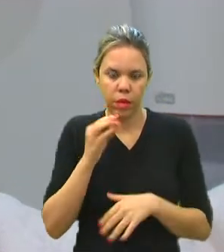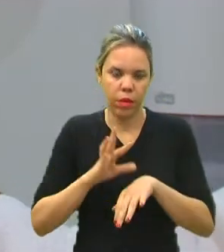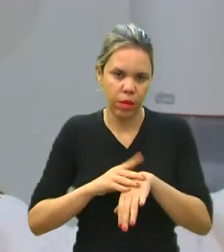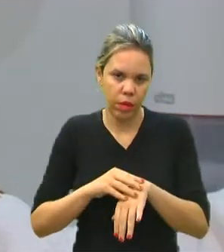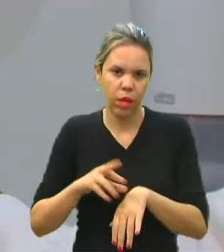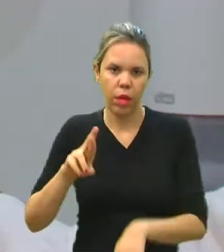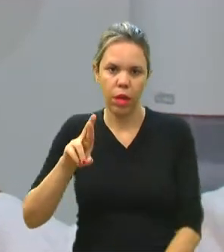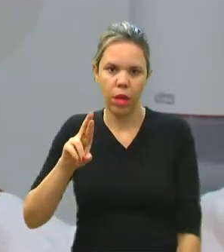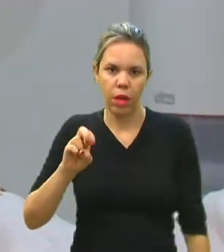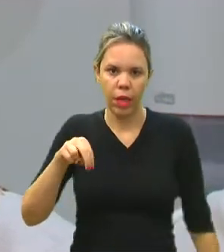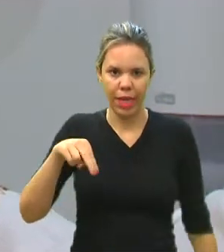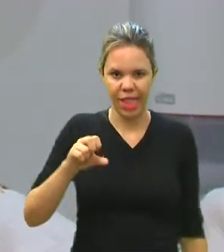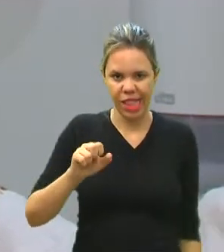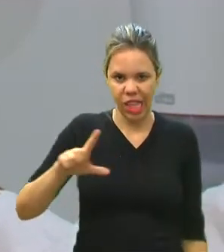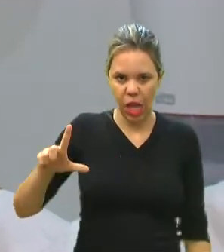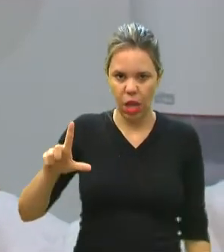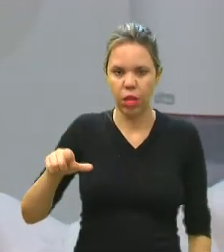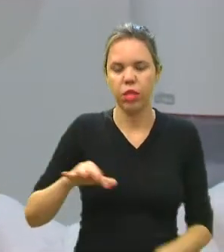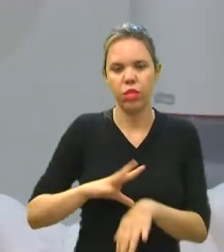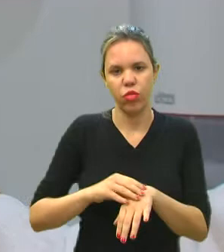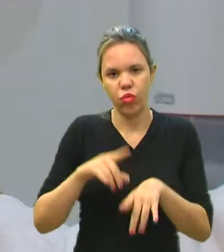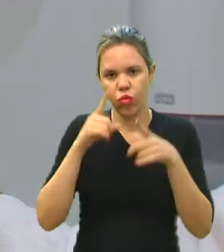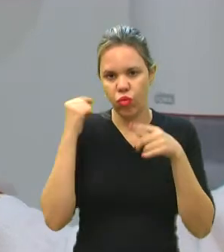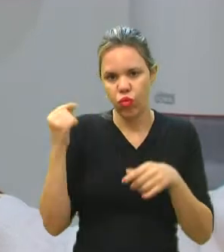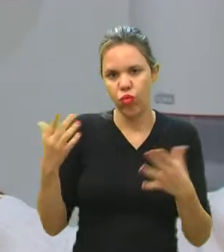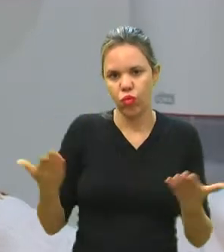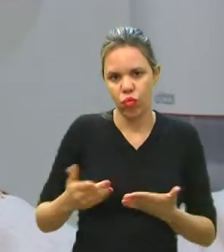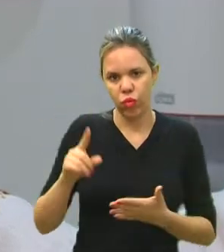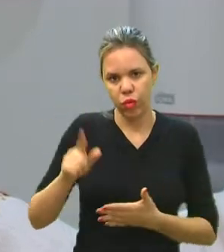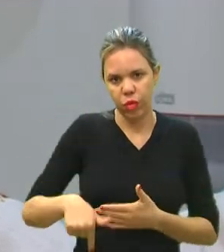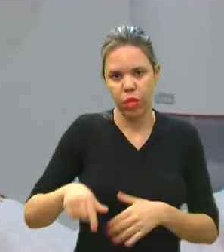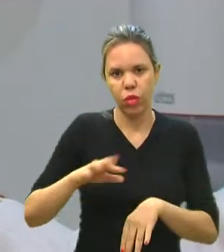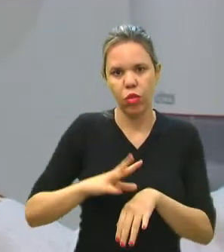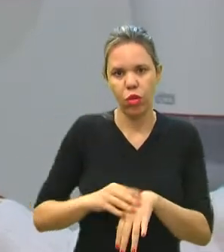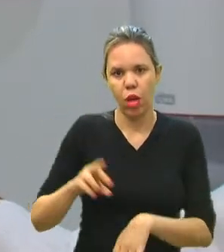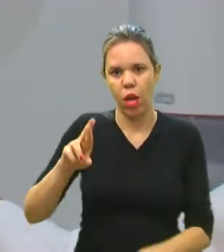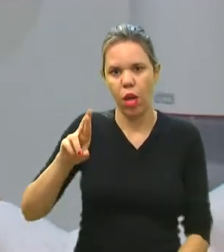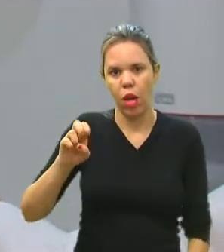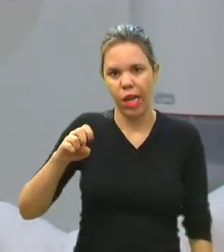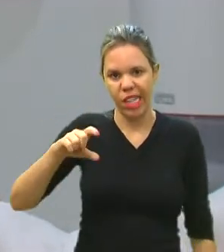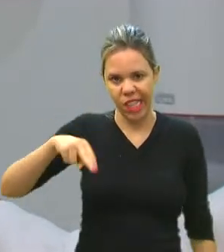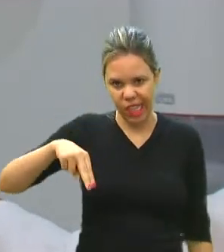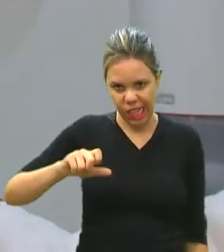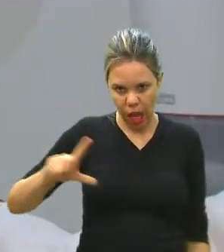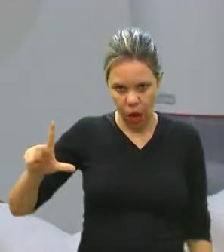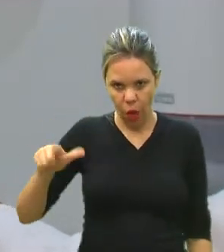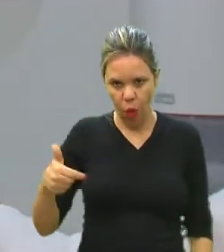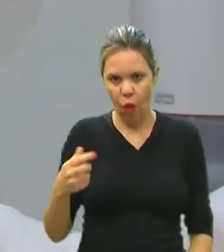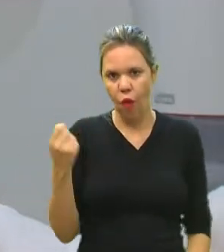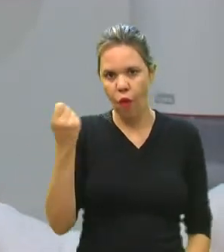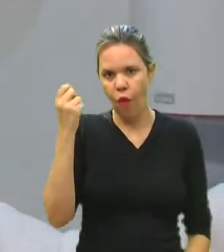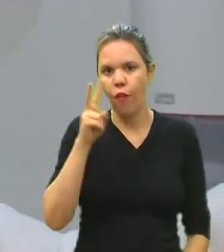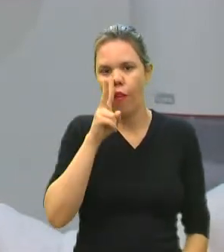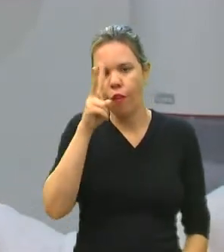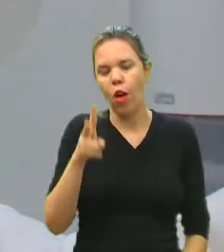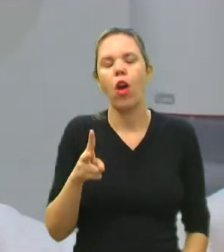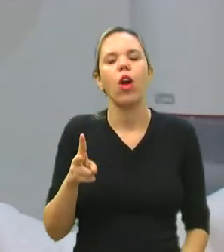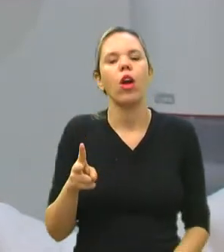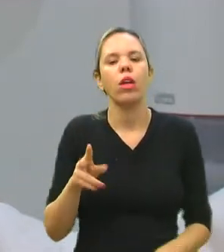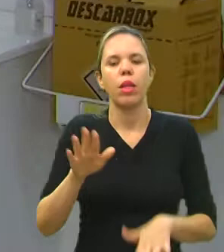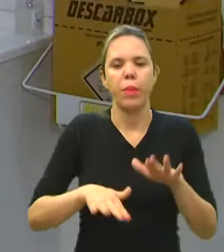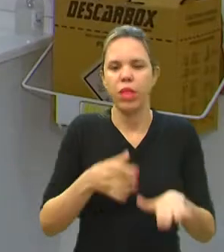chance muito grande de já ser um doente renal. A doença que mais acomete o gato idoso hoje em dia é a doença renal crônica, tá?